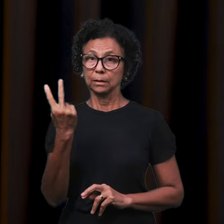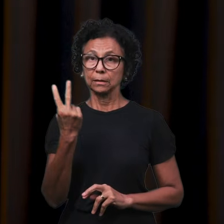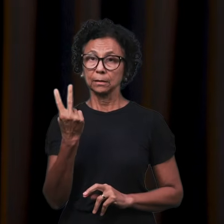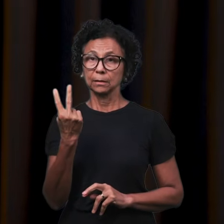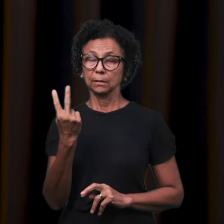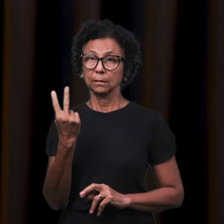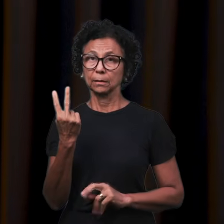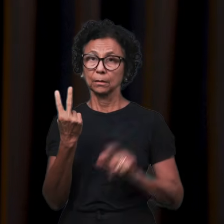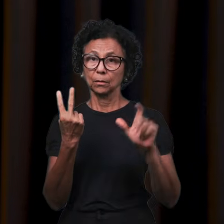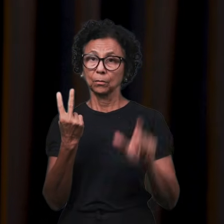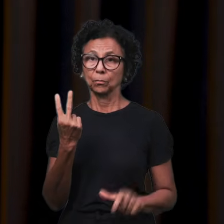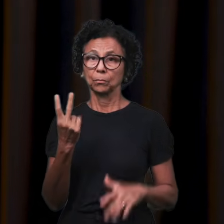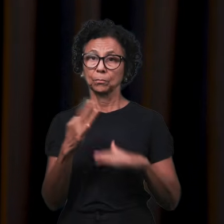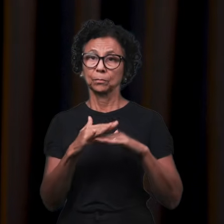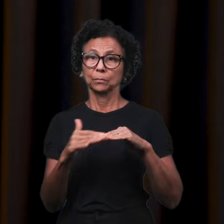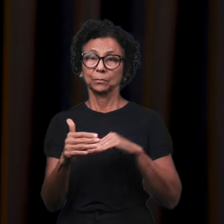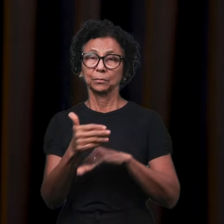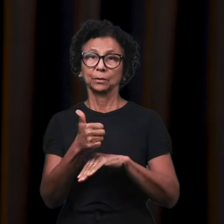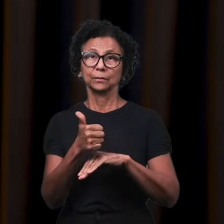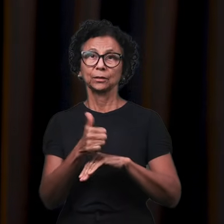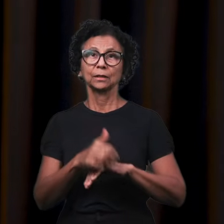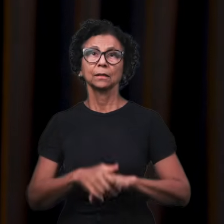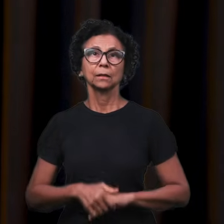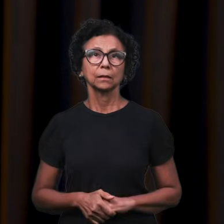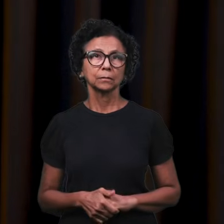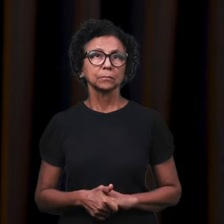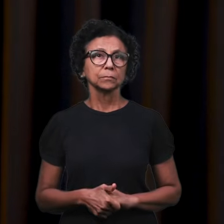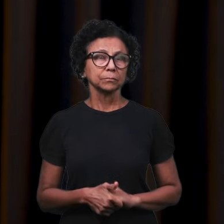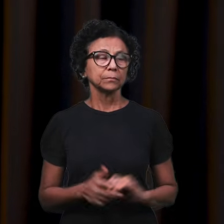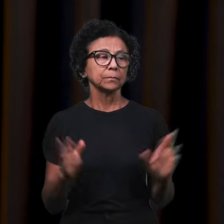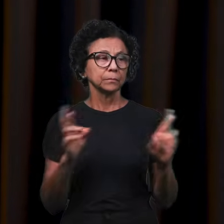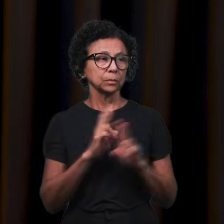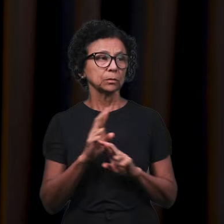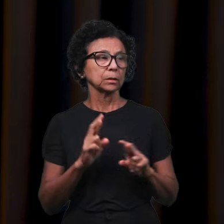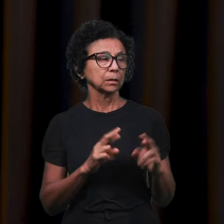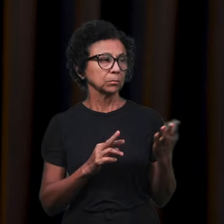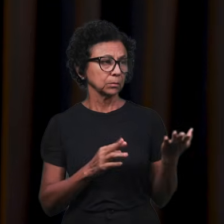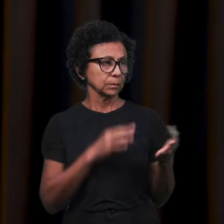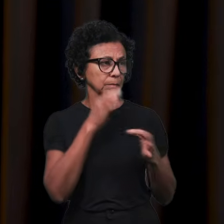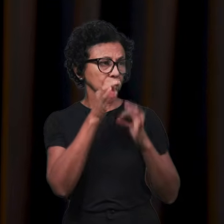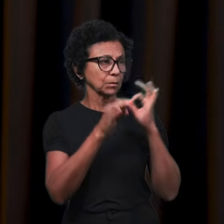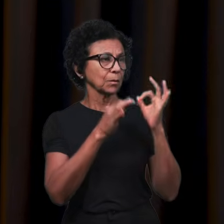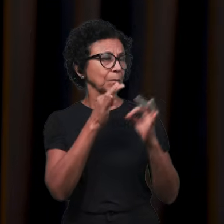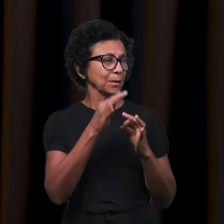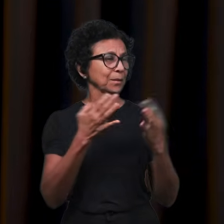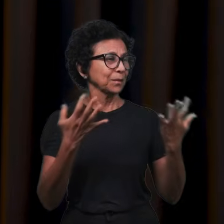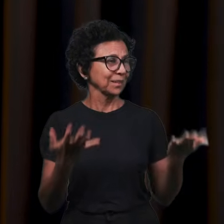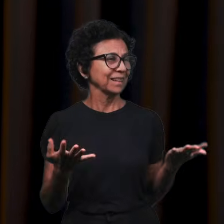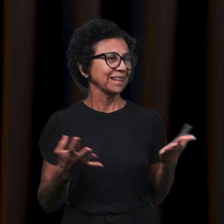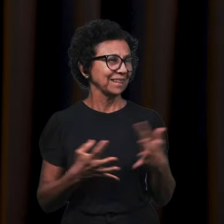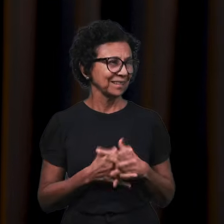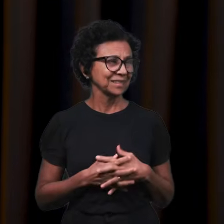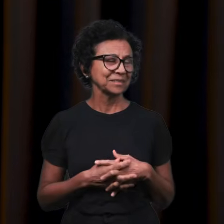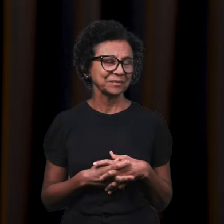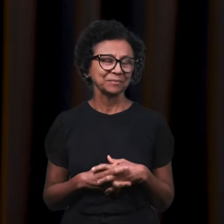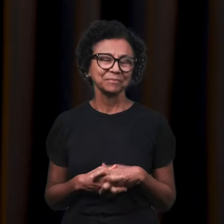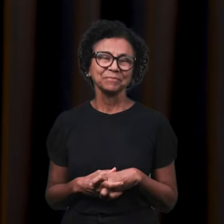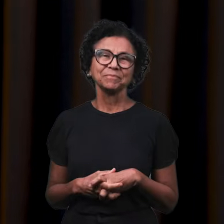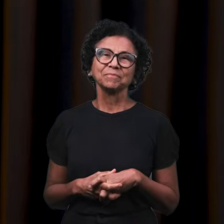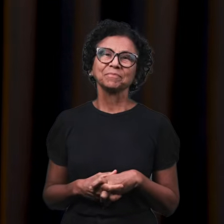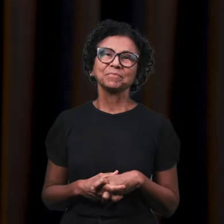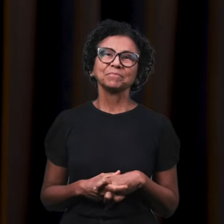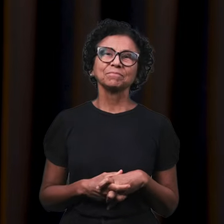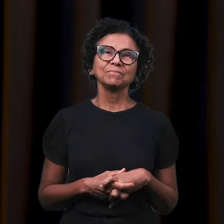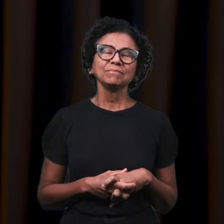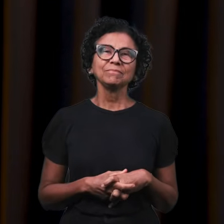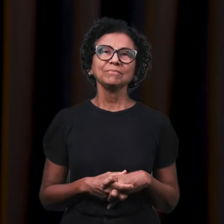valoriza aquele profissional. Eu creio que esteja ligado ao que você acabou de comentar agora. Que fica essa sugestão